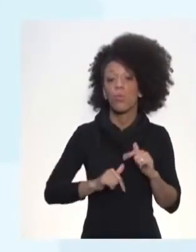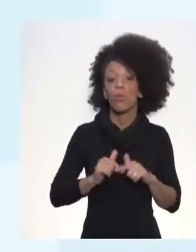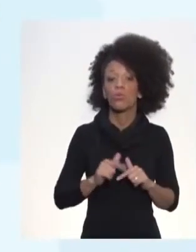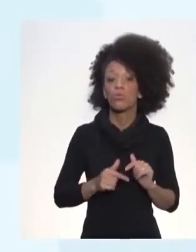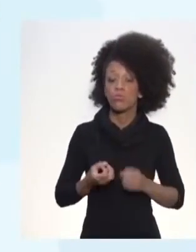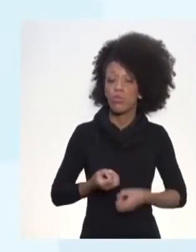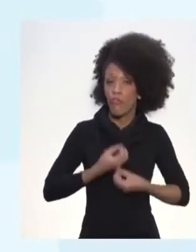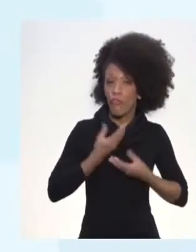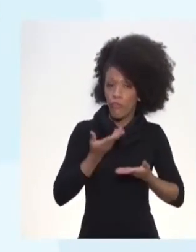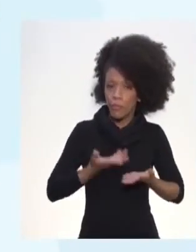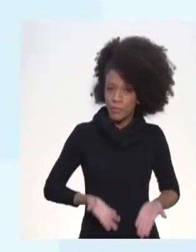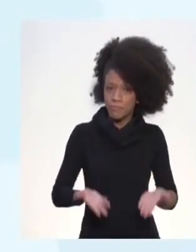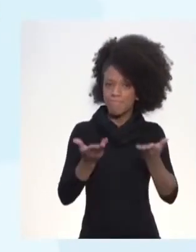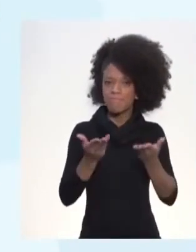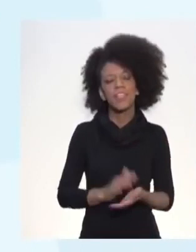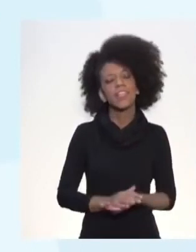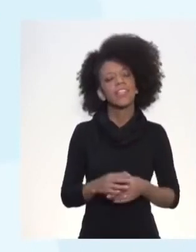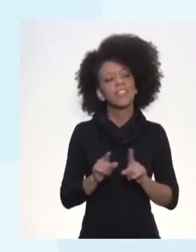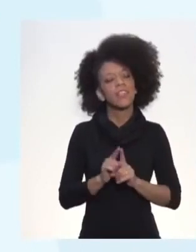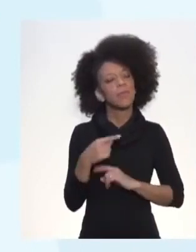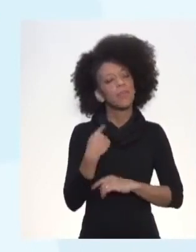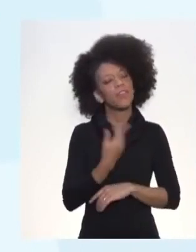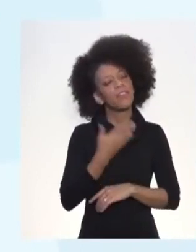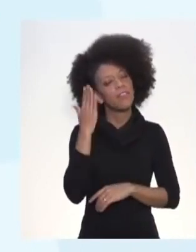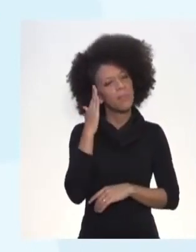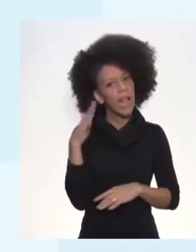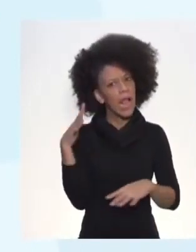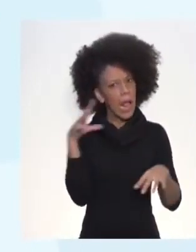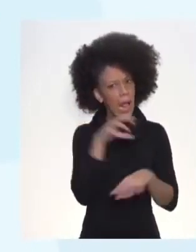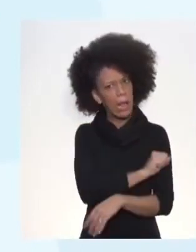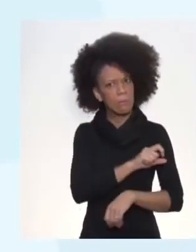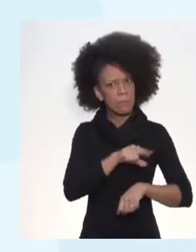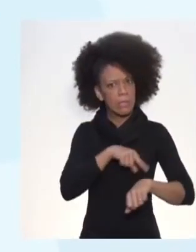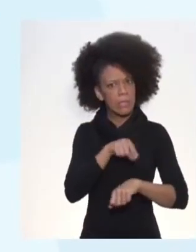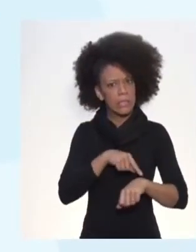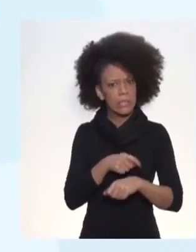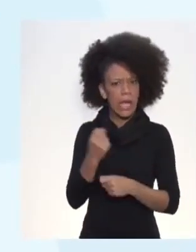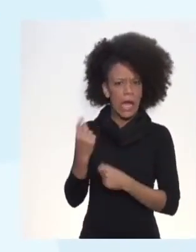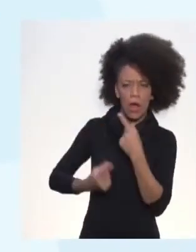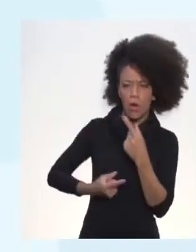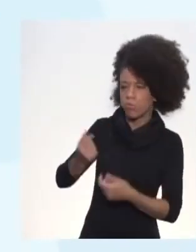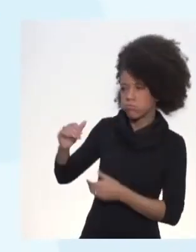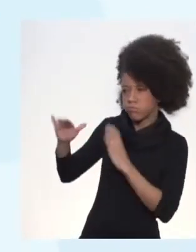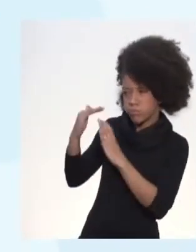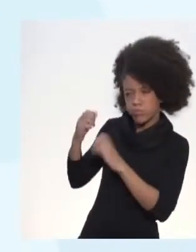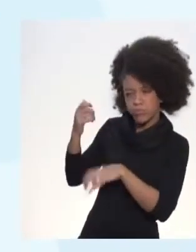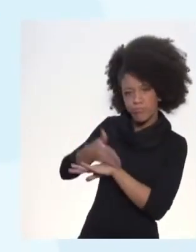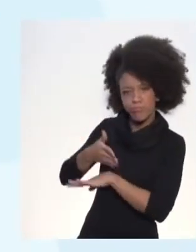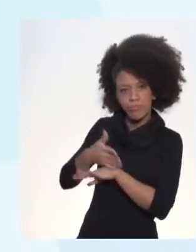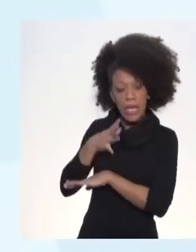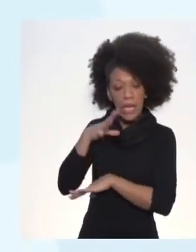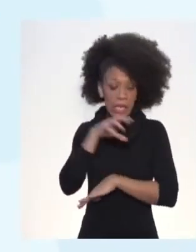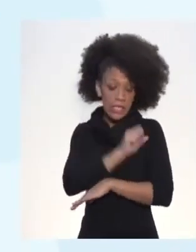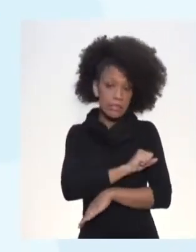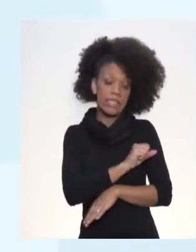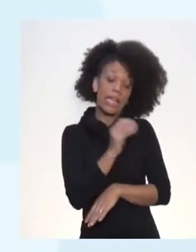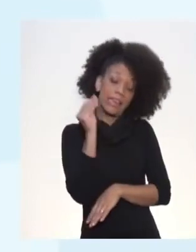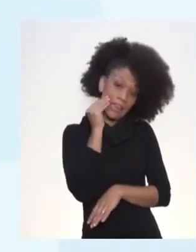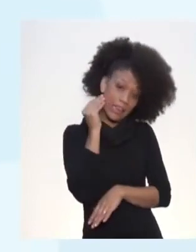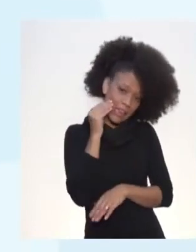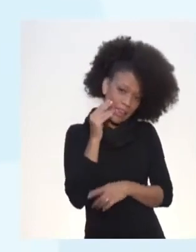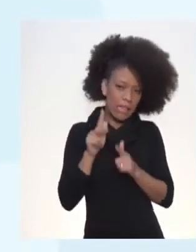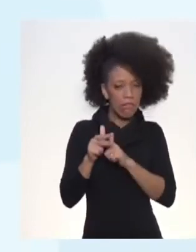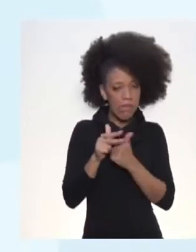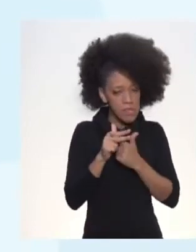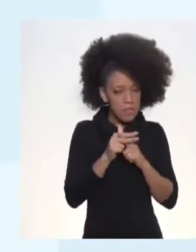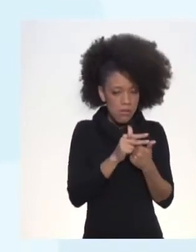que a gente ofereceu hoje para eles, né? Olha. A gente sabe que está um pouquinho corrido, a gente leu algumas considerações aí que está muito rápido, a gente tenta ajustar